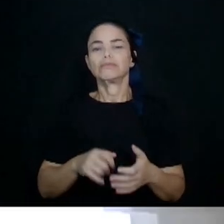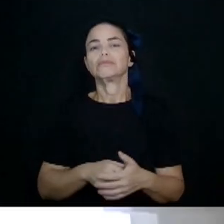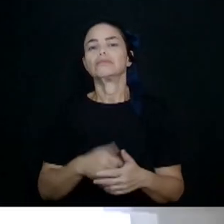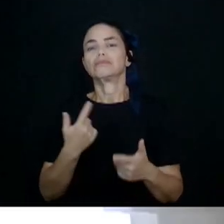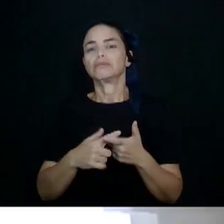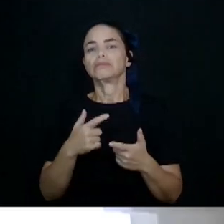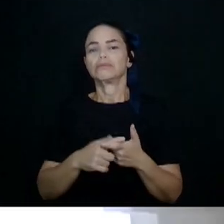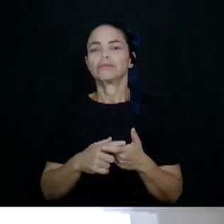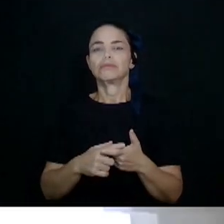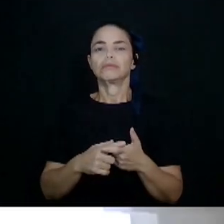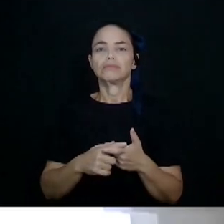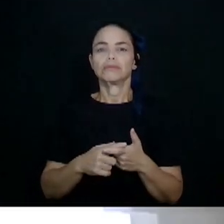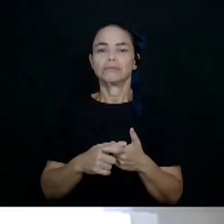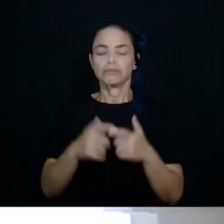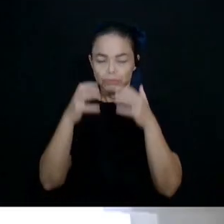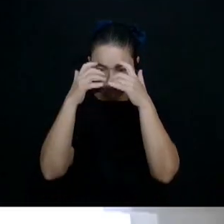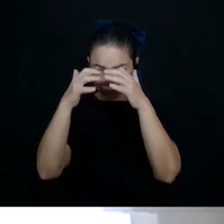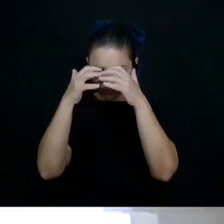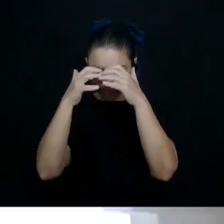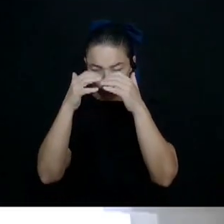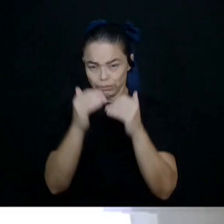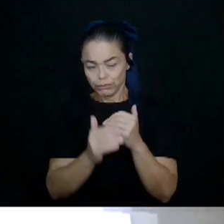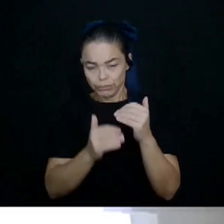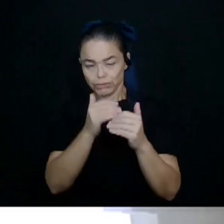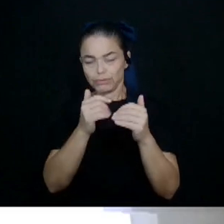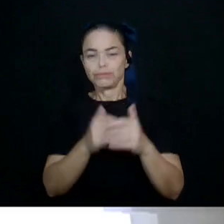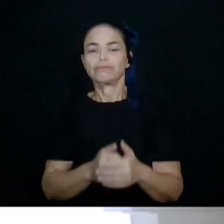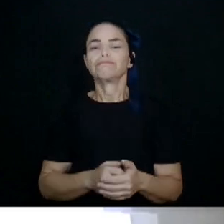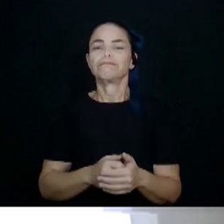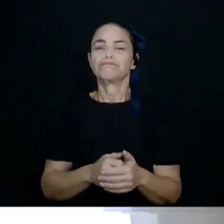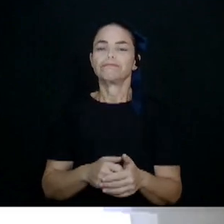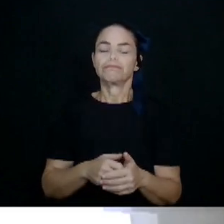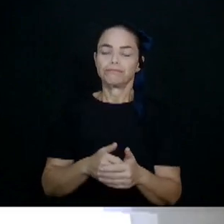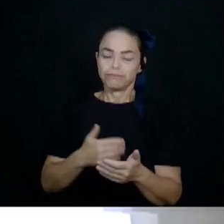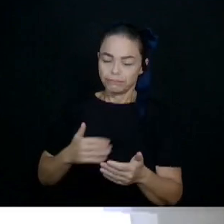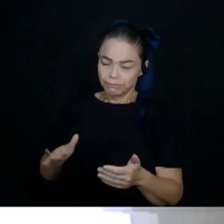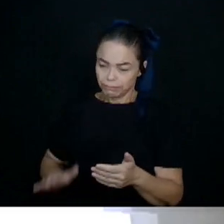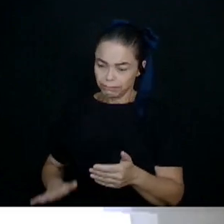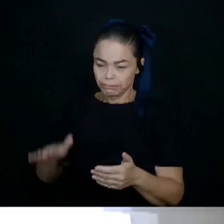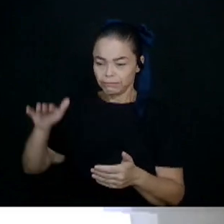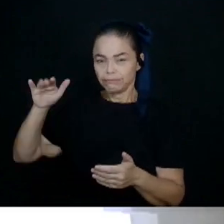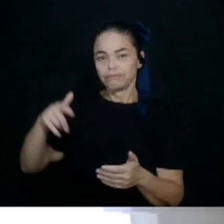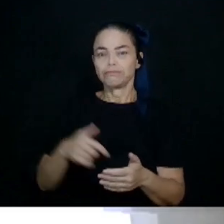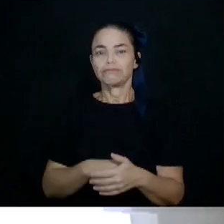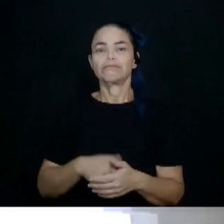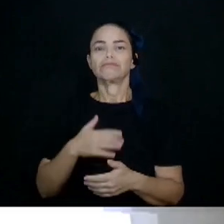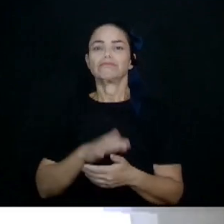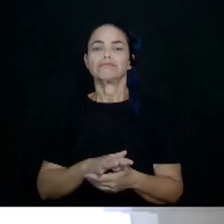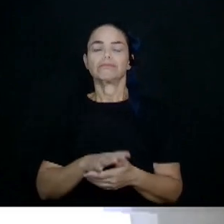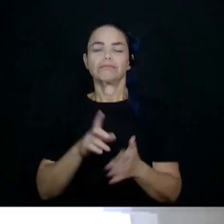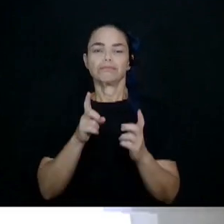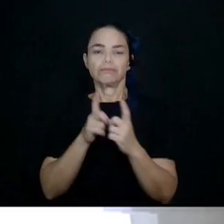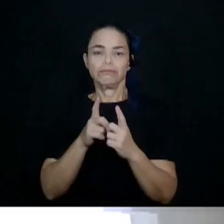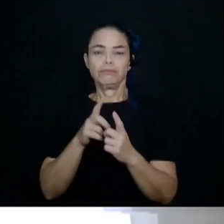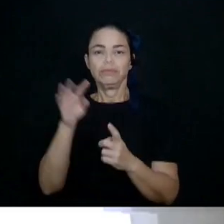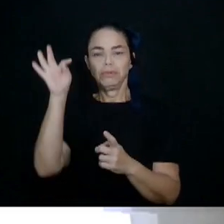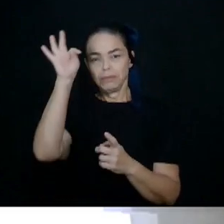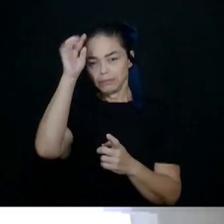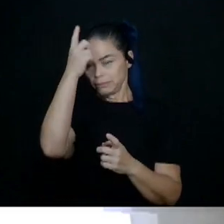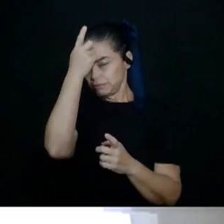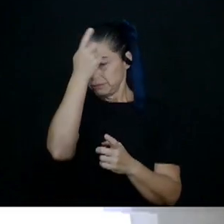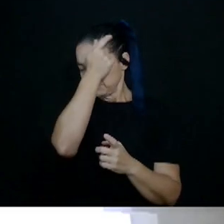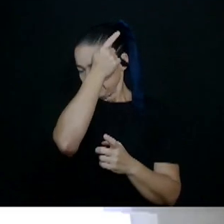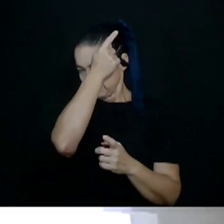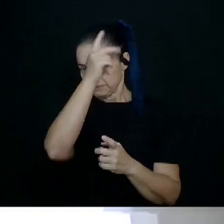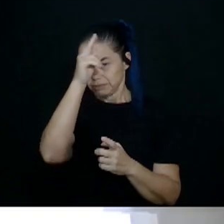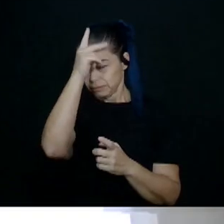do neurodesenvolvimento. Então, ele tem início na infância, né? Embora hoje a gente faça muito diagnóstico de TDAH de adultos, o TDAH é um